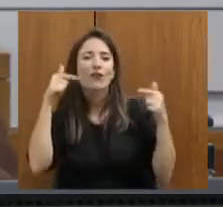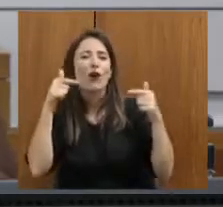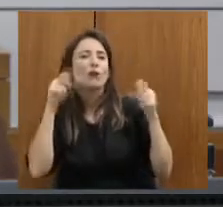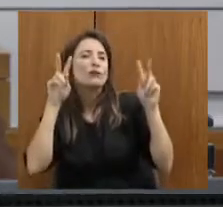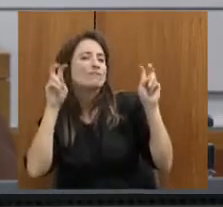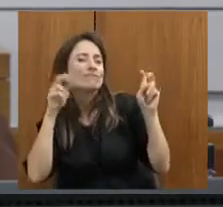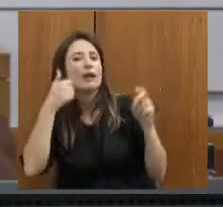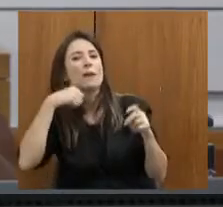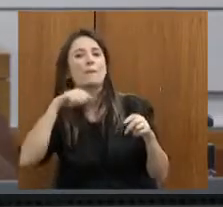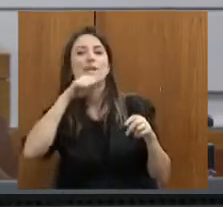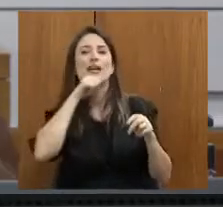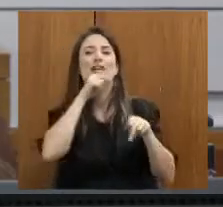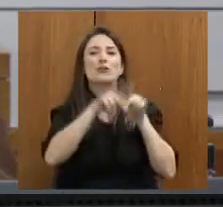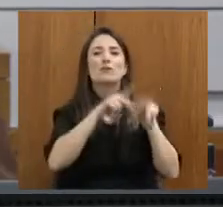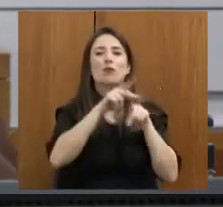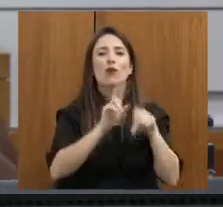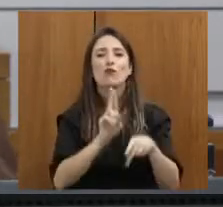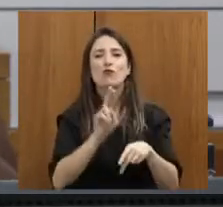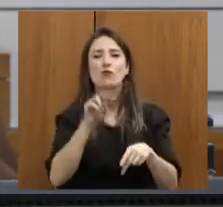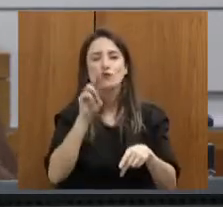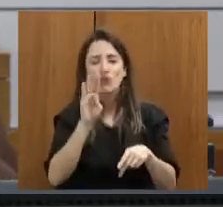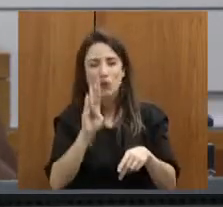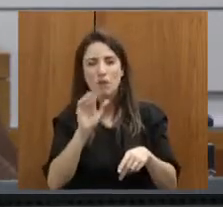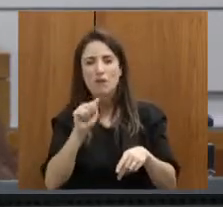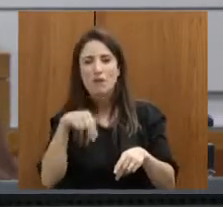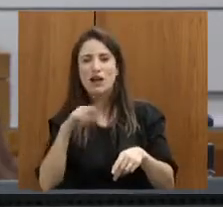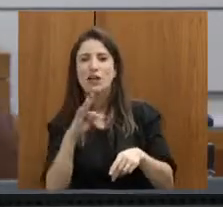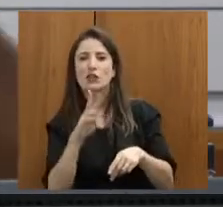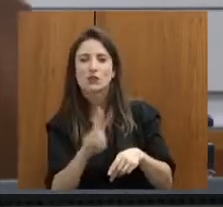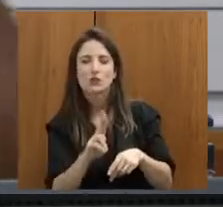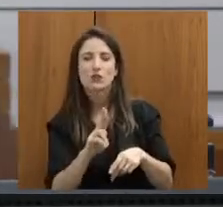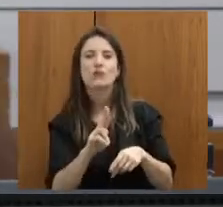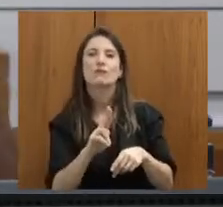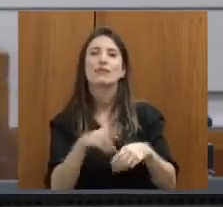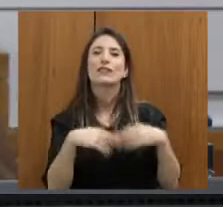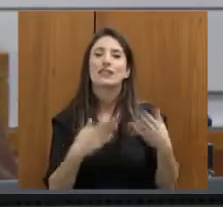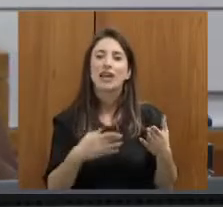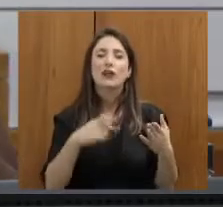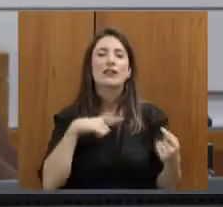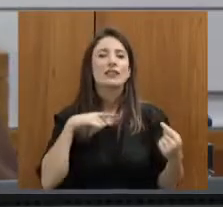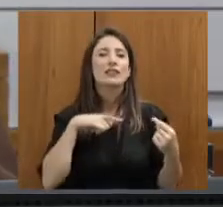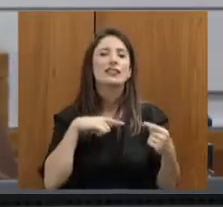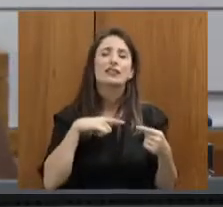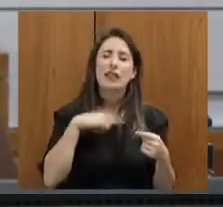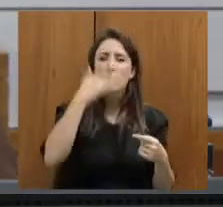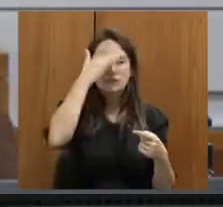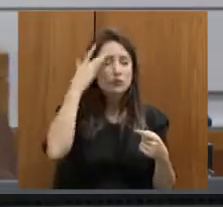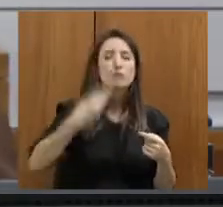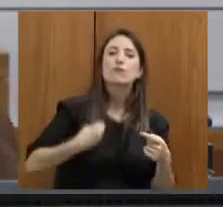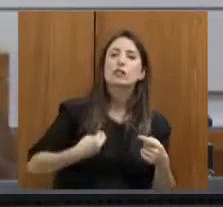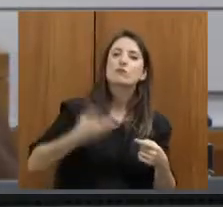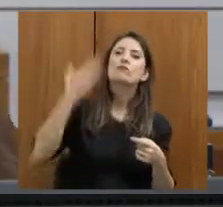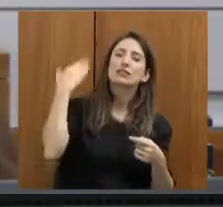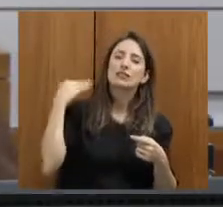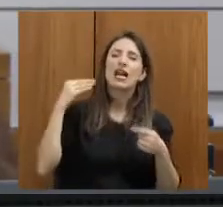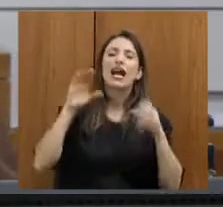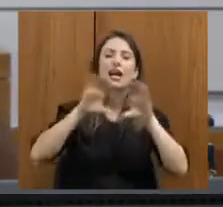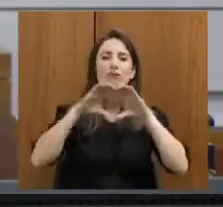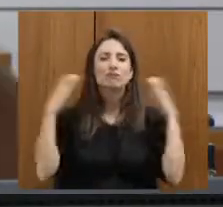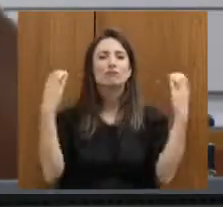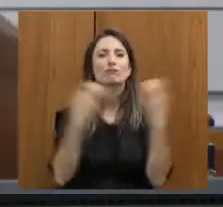né A Supremacia francesa do culto do culto do um que teve no Fórum Social em 2018 não